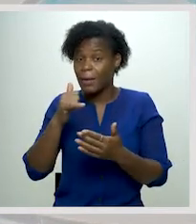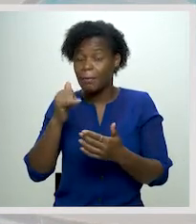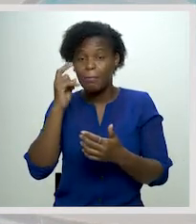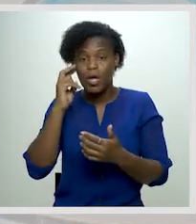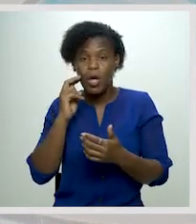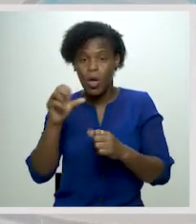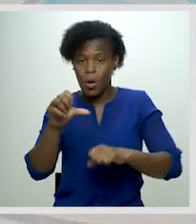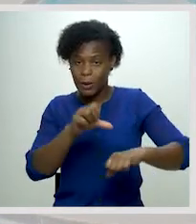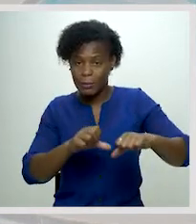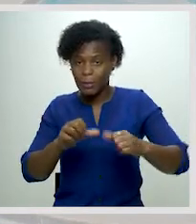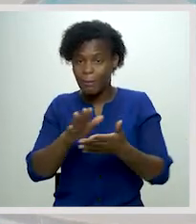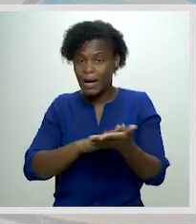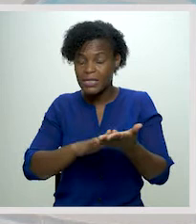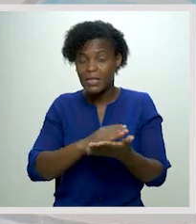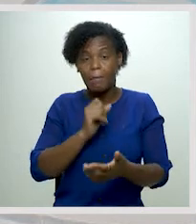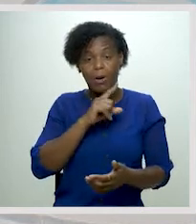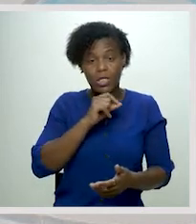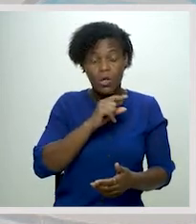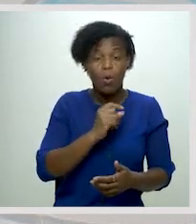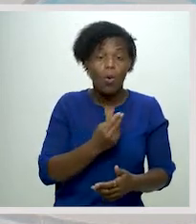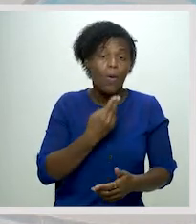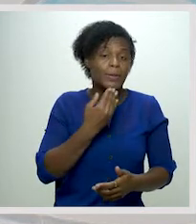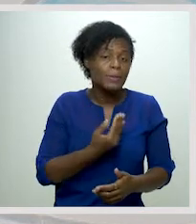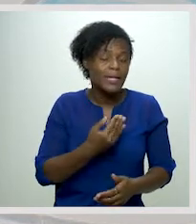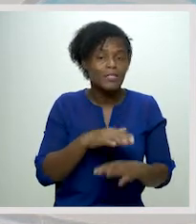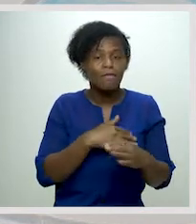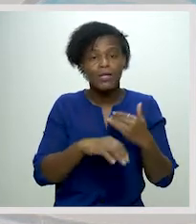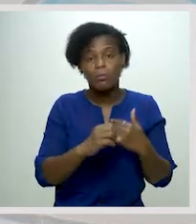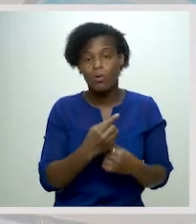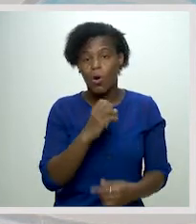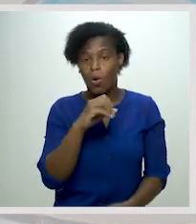baseada nas hipóteses ou ideias ou experiências feitas por Oparin e Aldan.